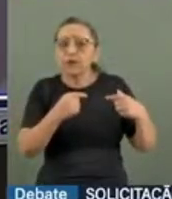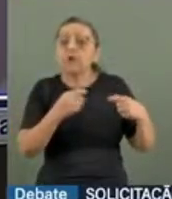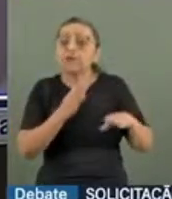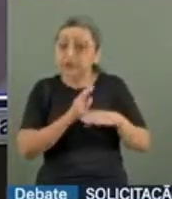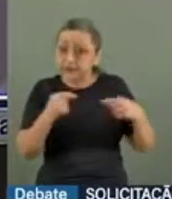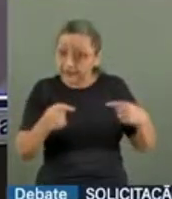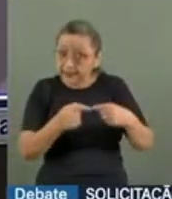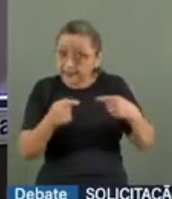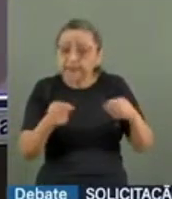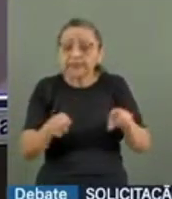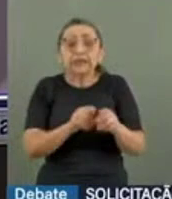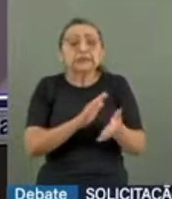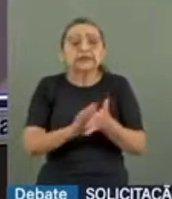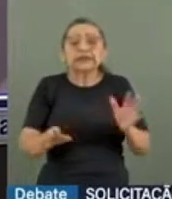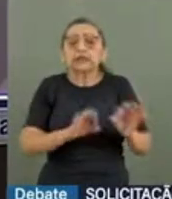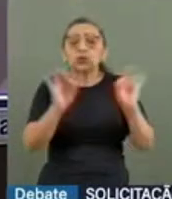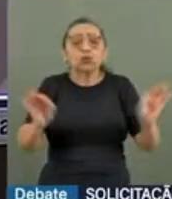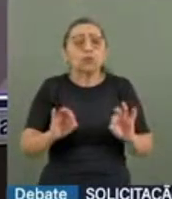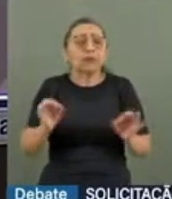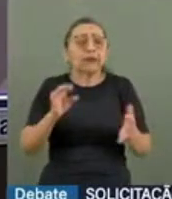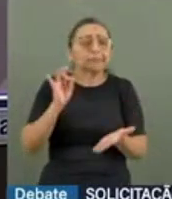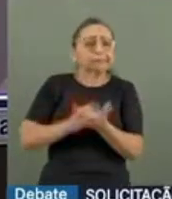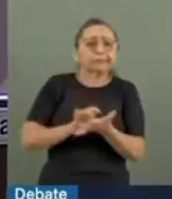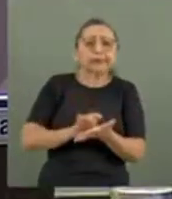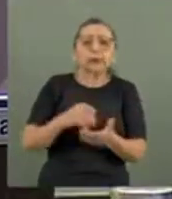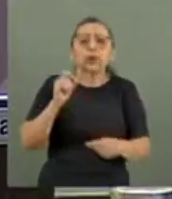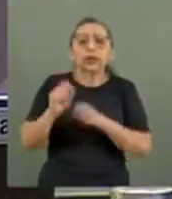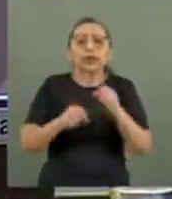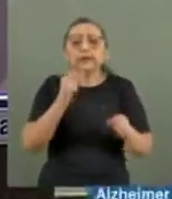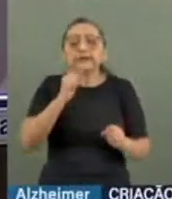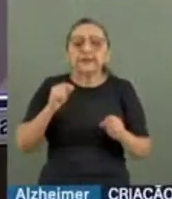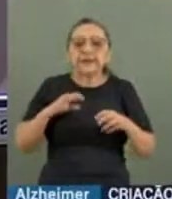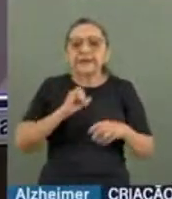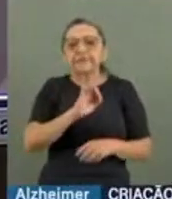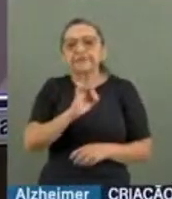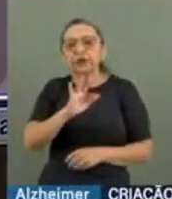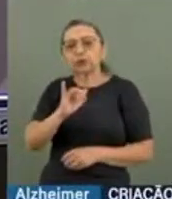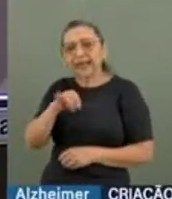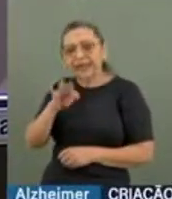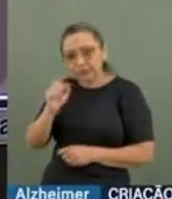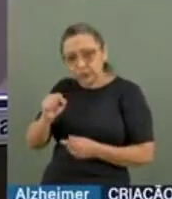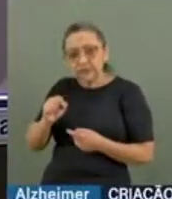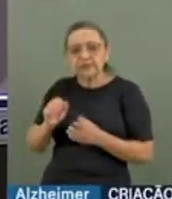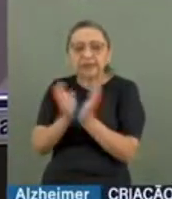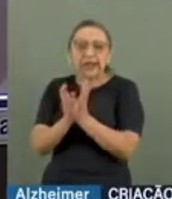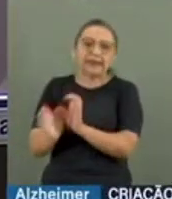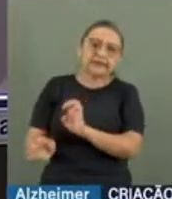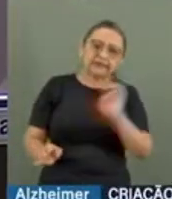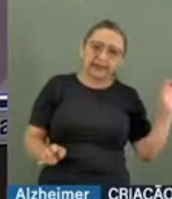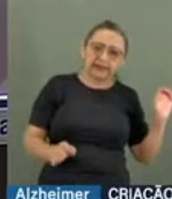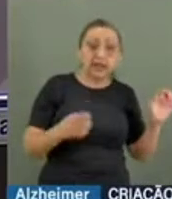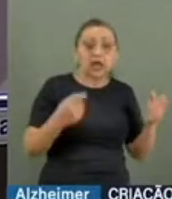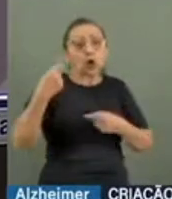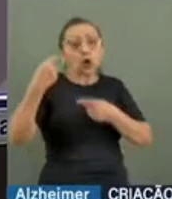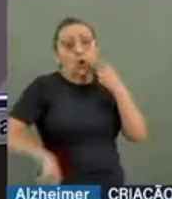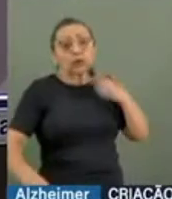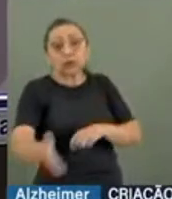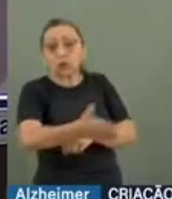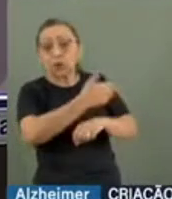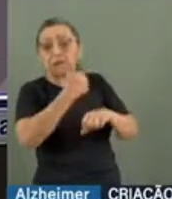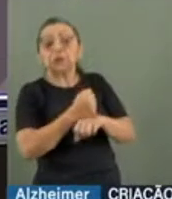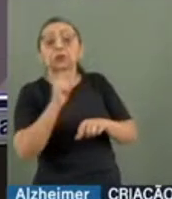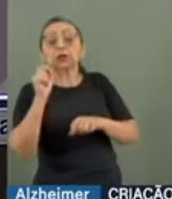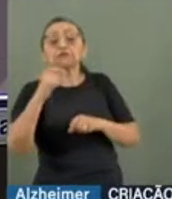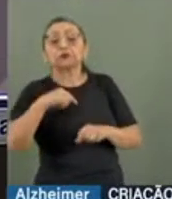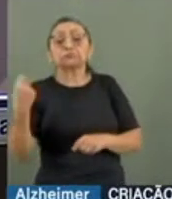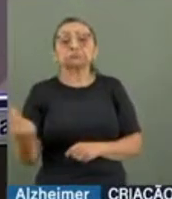convenientemente e sem nenhuma base na realidade de infiltrados da esquerda. Contra os golpistas prevaleceu a